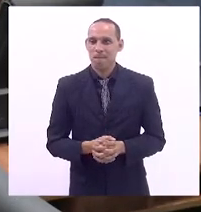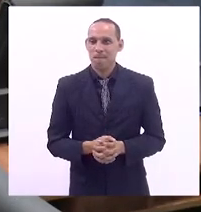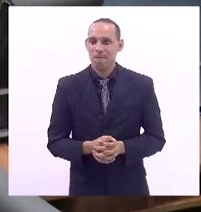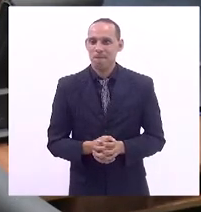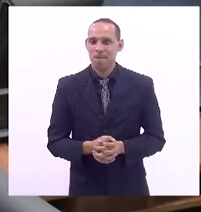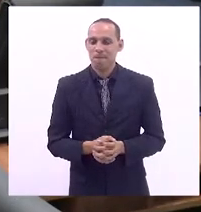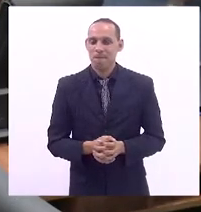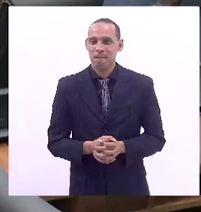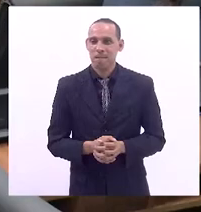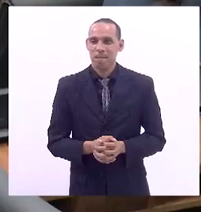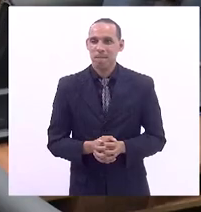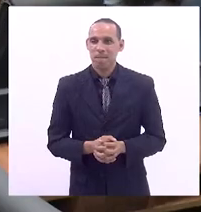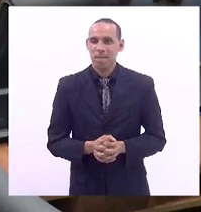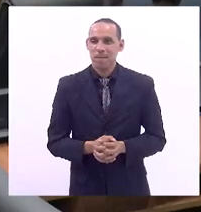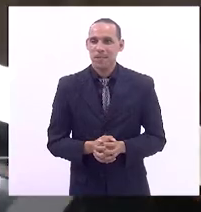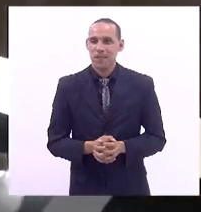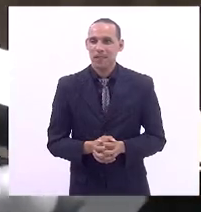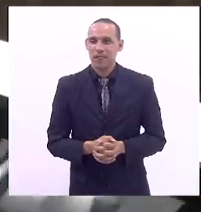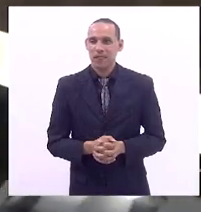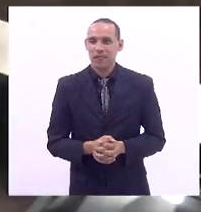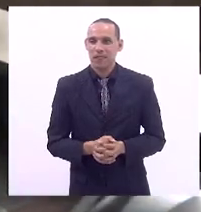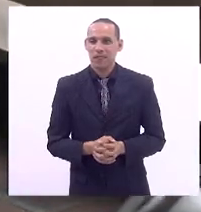E aí